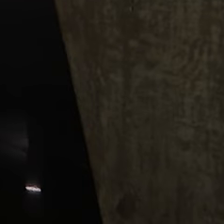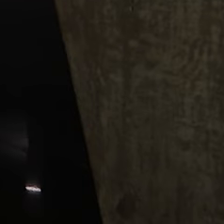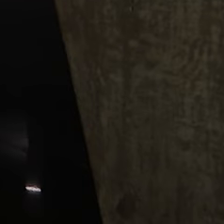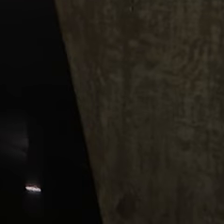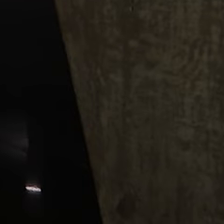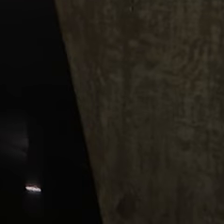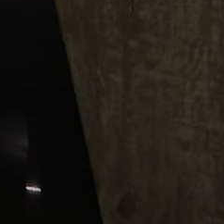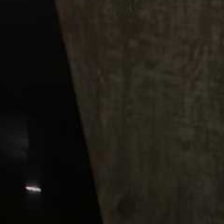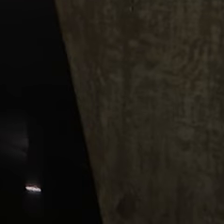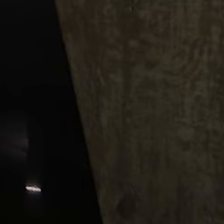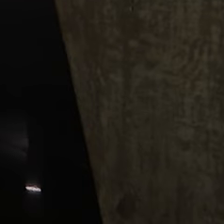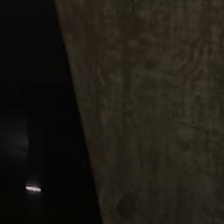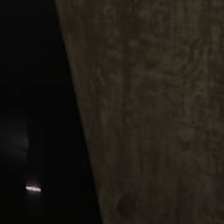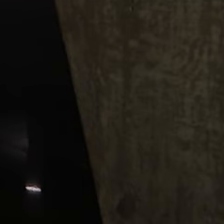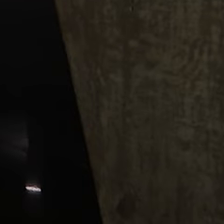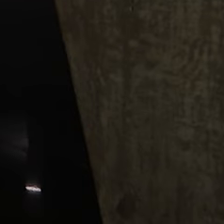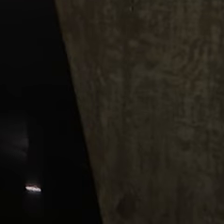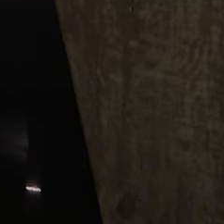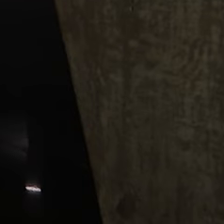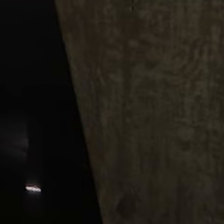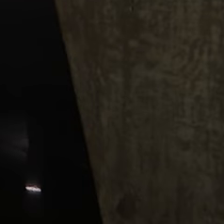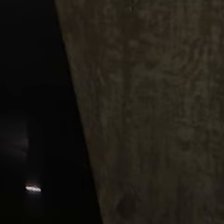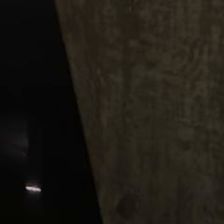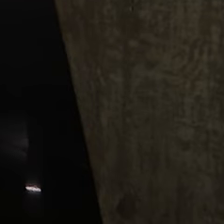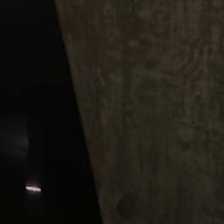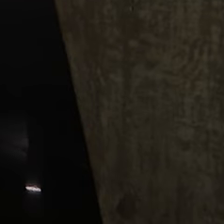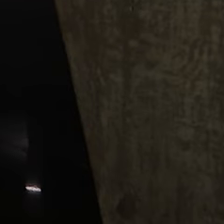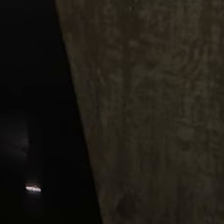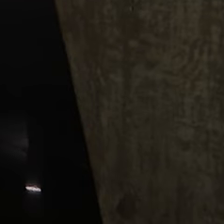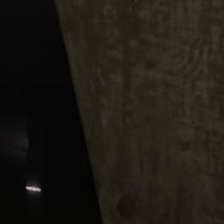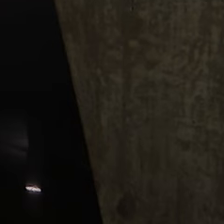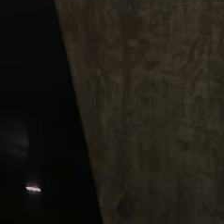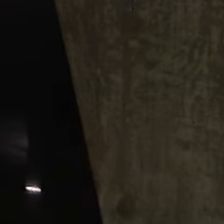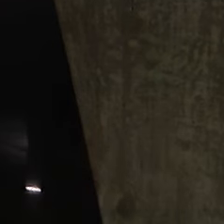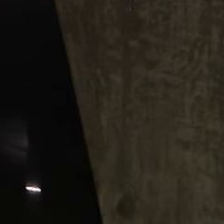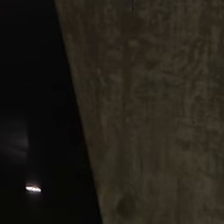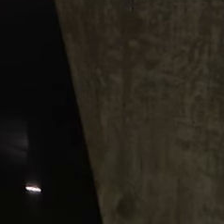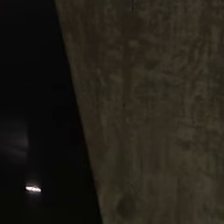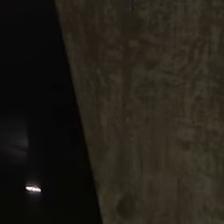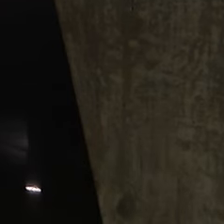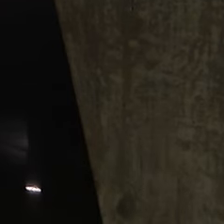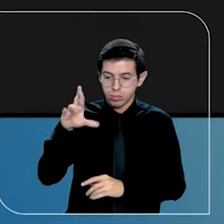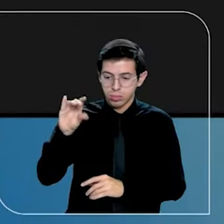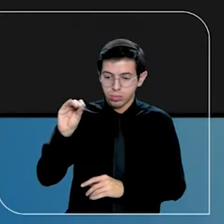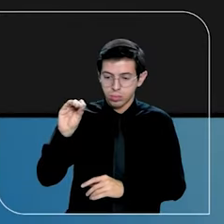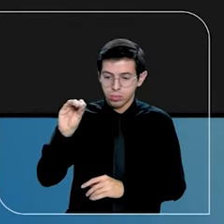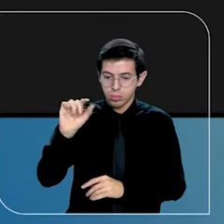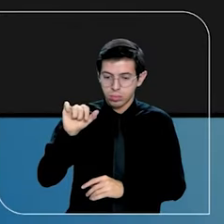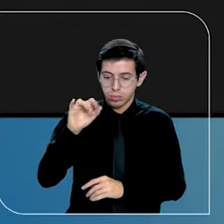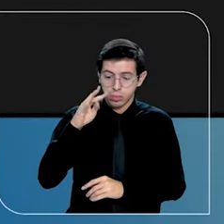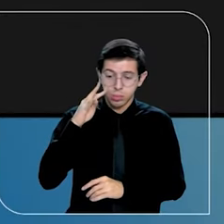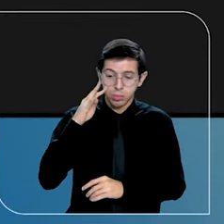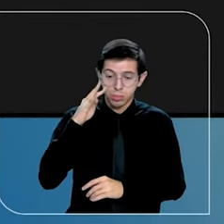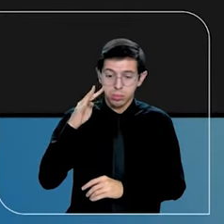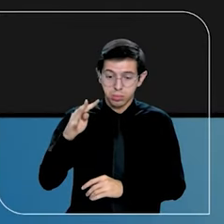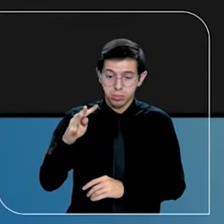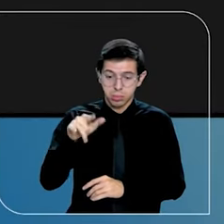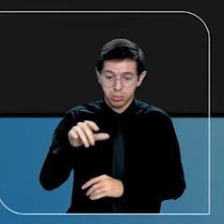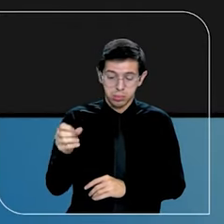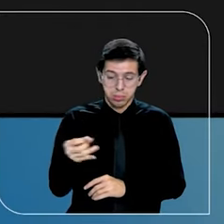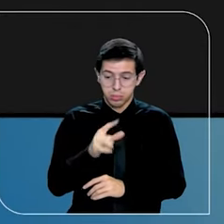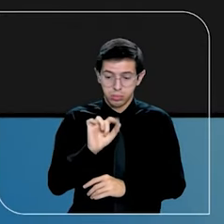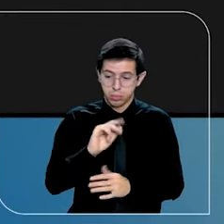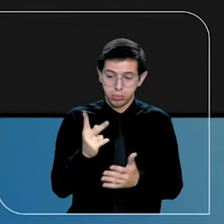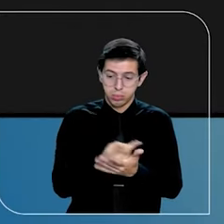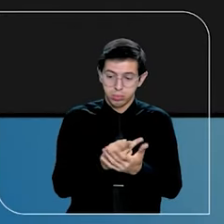e sistêmicas que resultem na melhoria dos serviços públicos ofertados à sociedade. A inovação não acontece somente